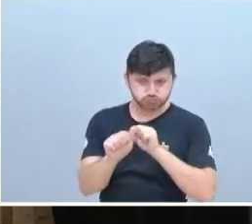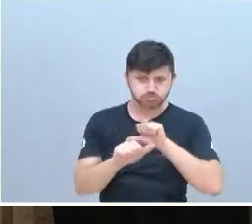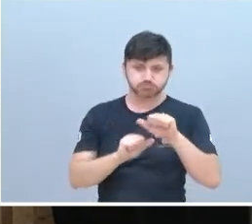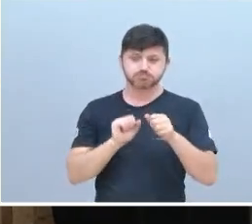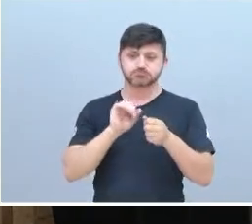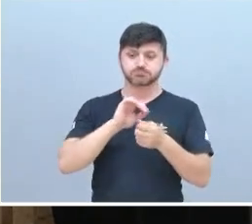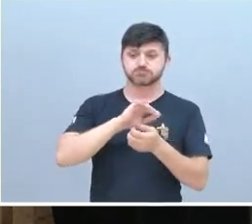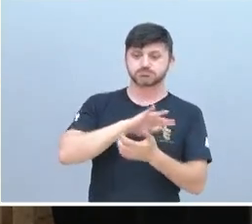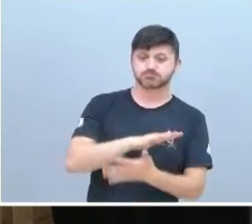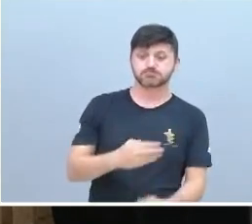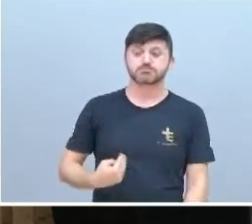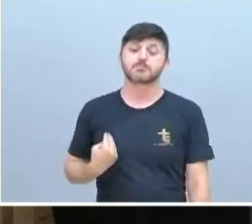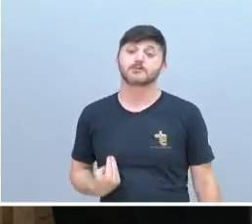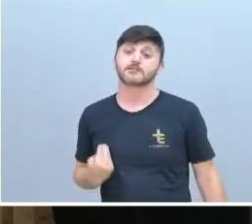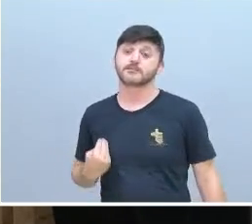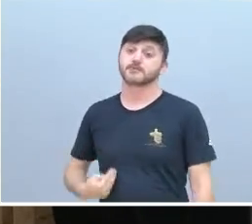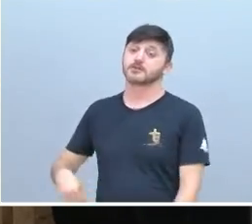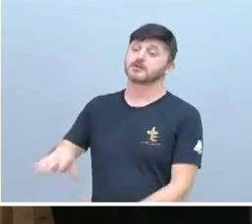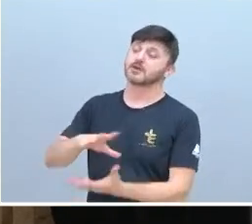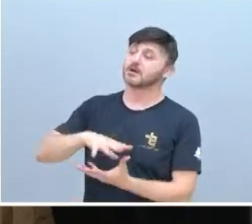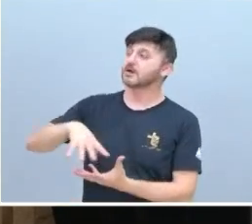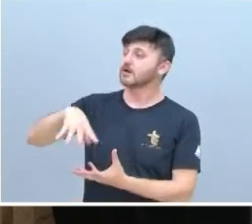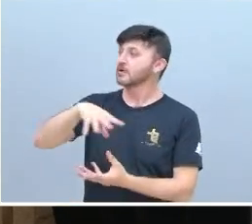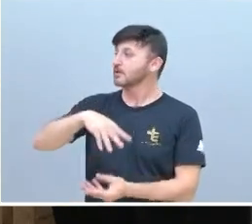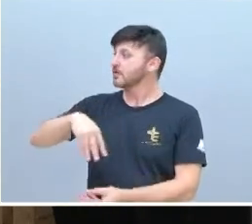pois minha alma